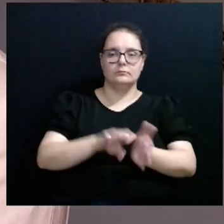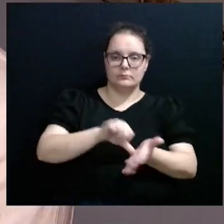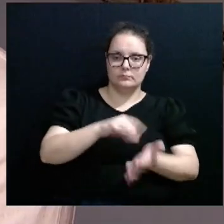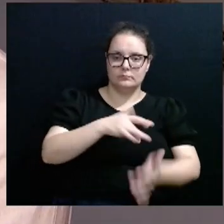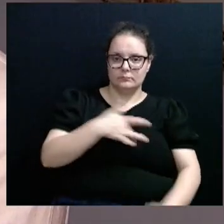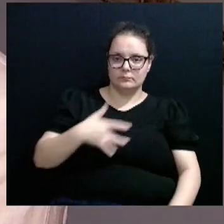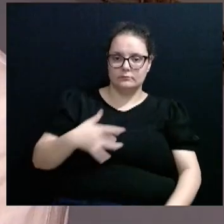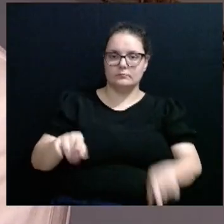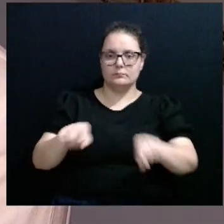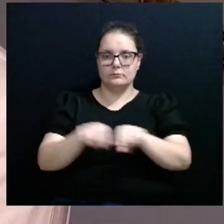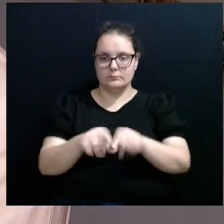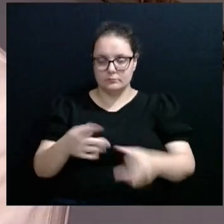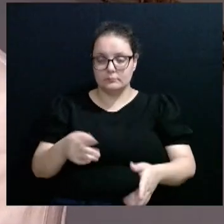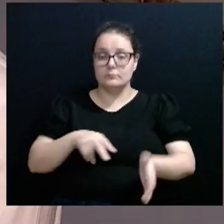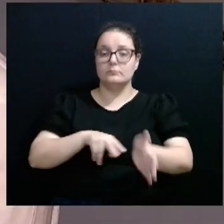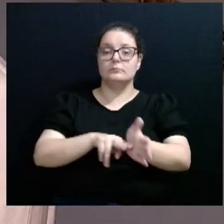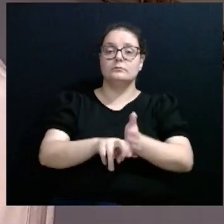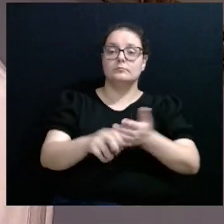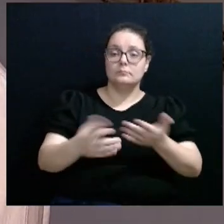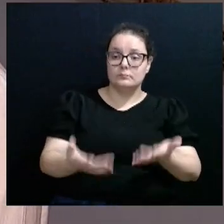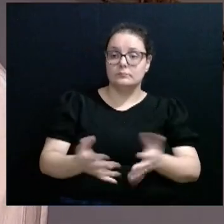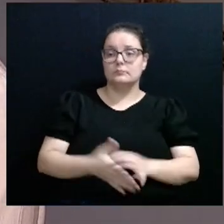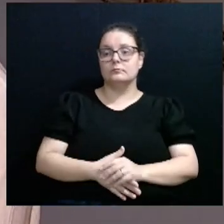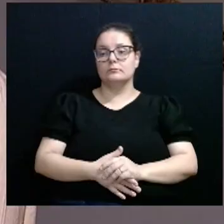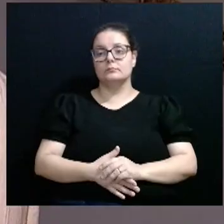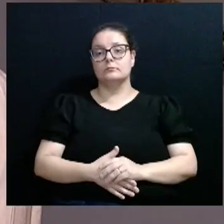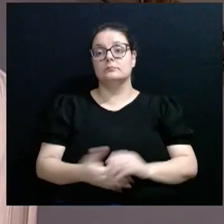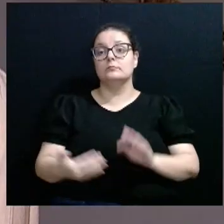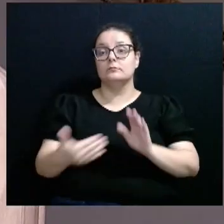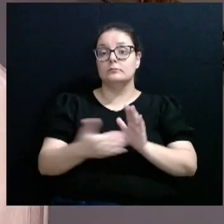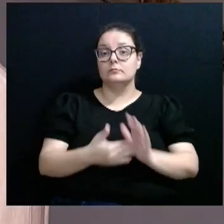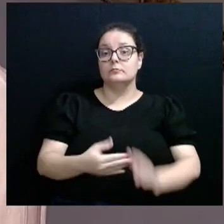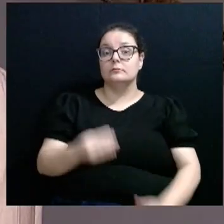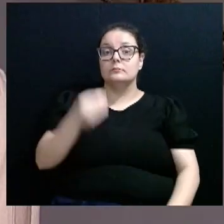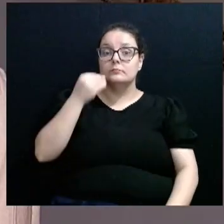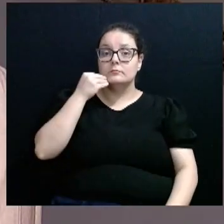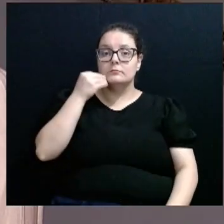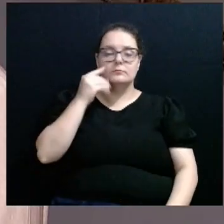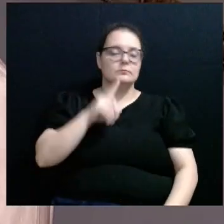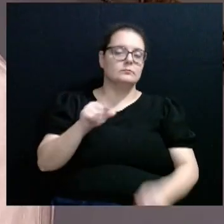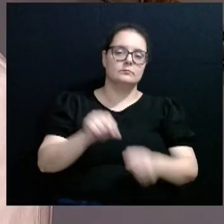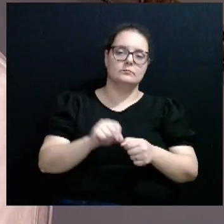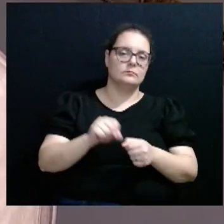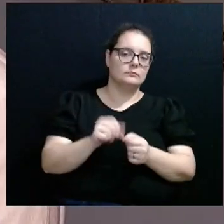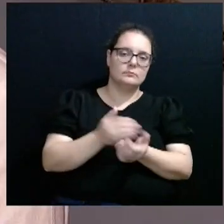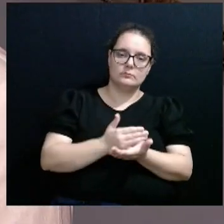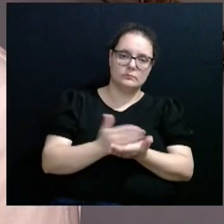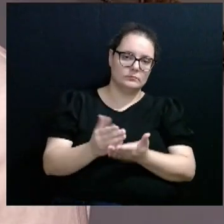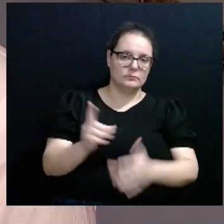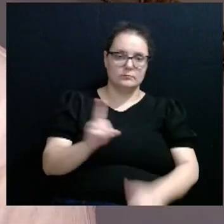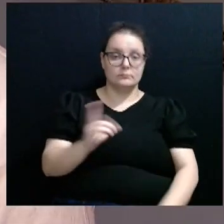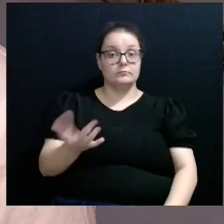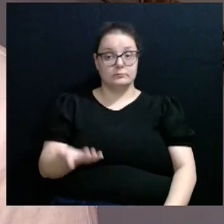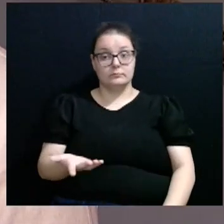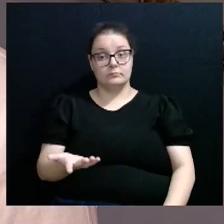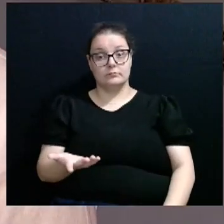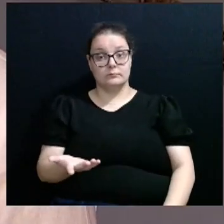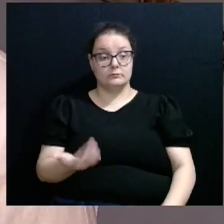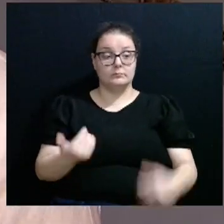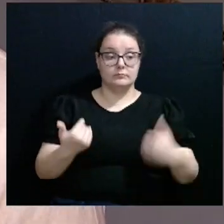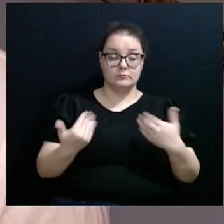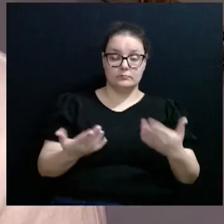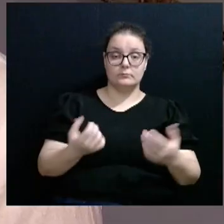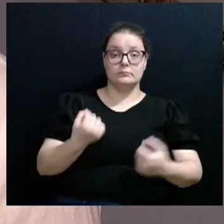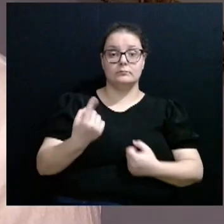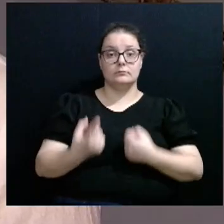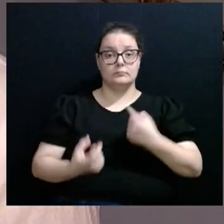o diagnóstico, até mesmo a testagem não é feita logo de início, né? E aí, algumas doenças,